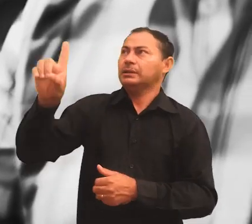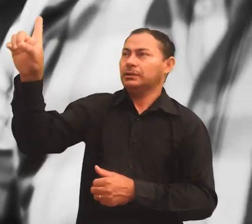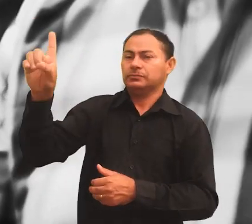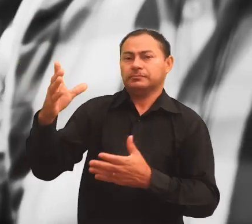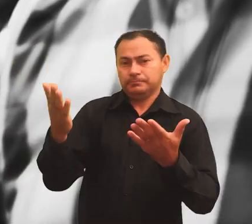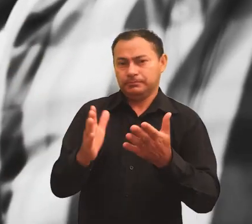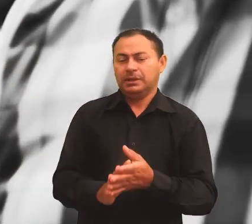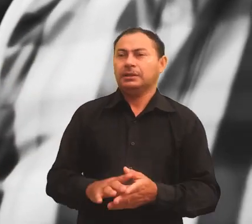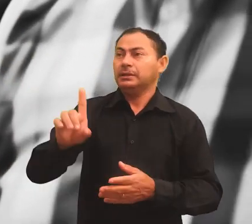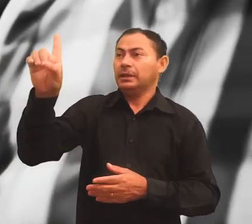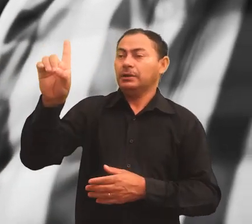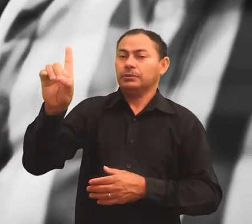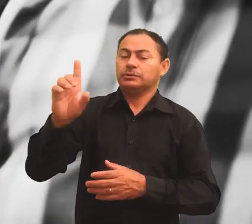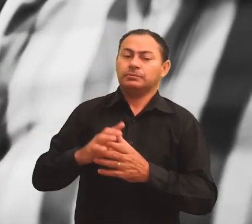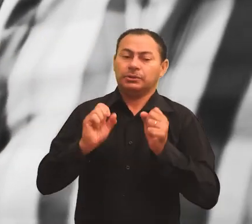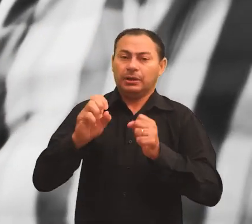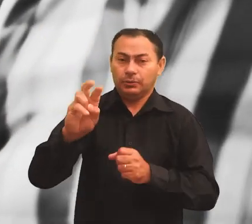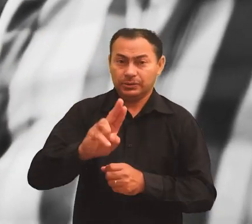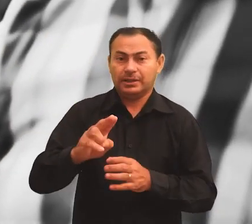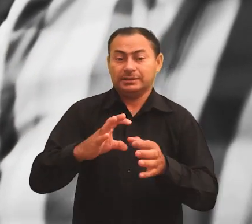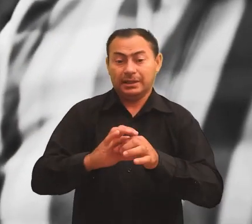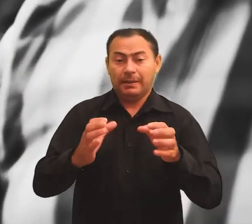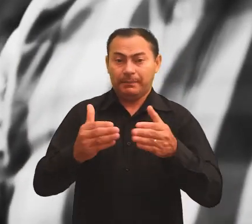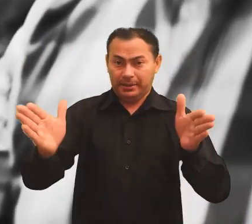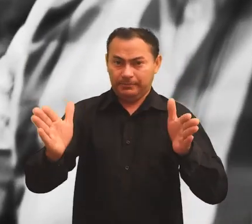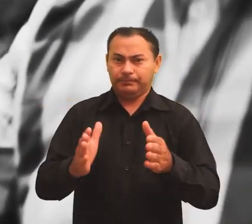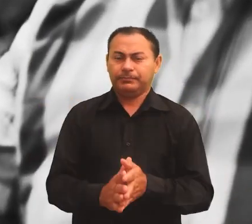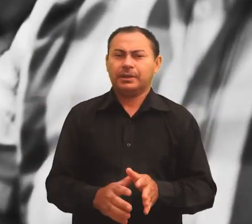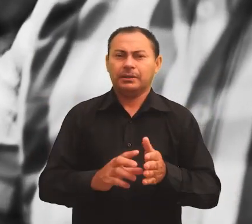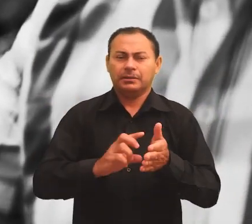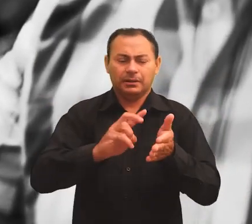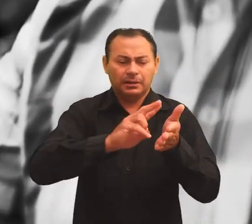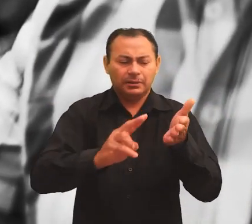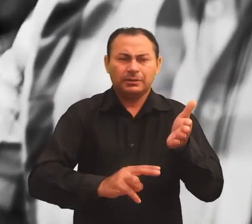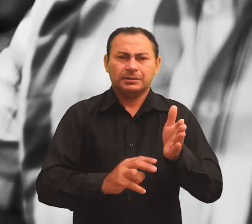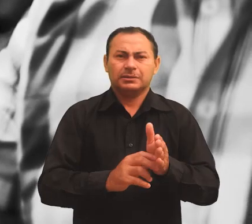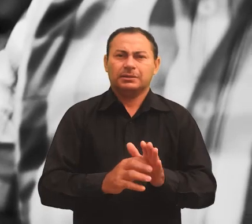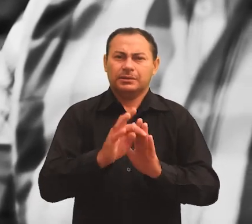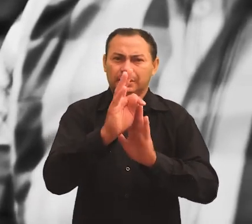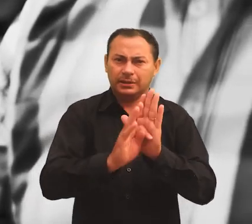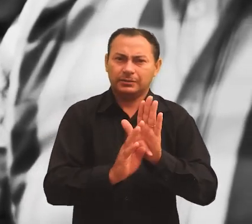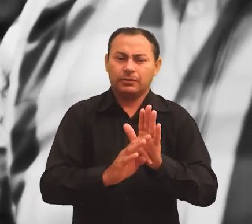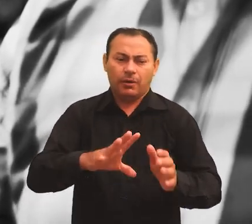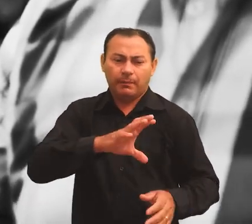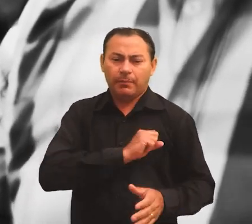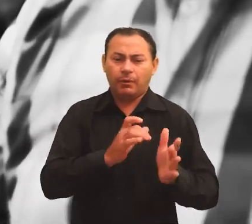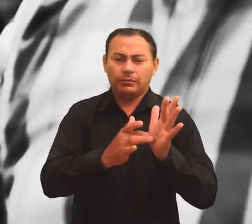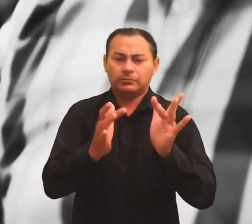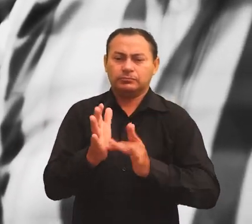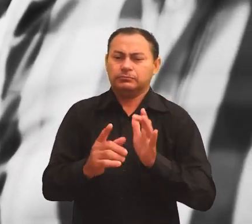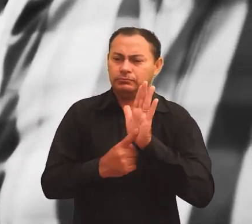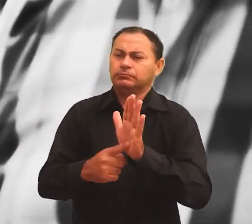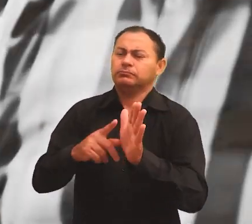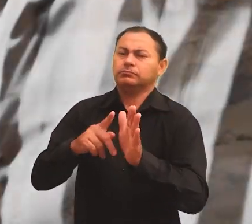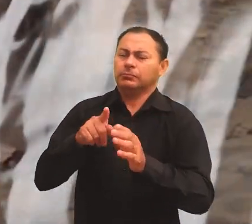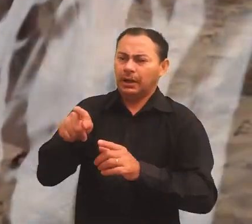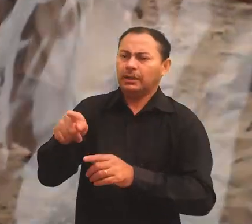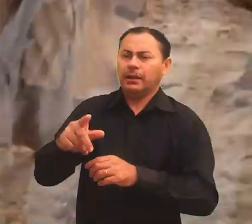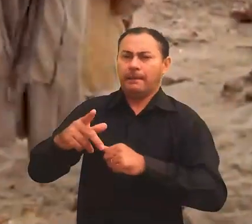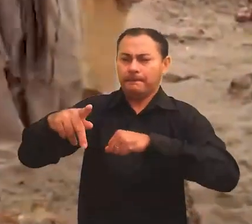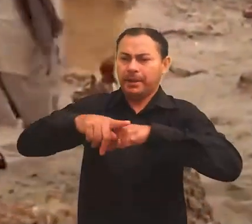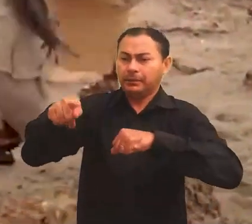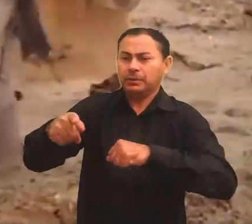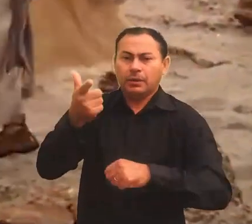dizer assim, a serem usadas por Ele. Vemos nessa passagem o amor de Jesus reafirmando a Pedro constantemente: